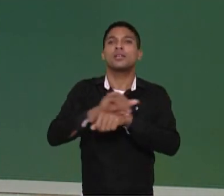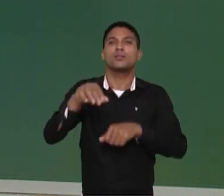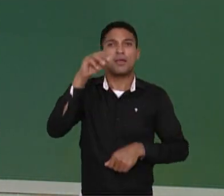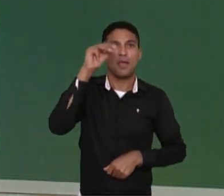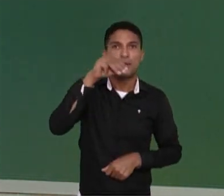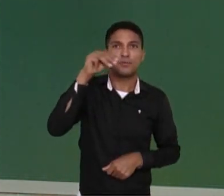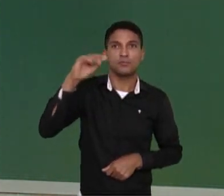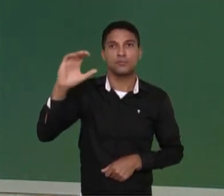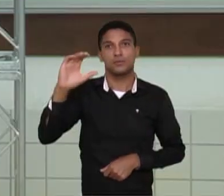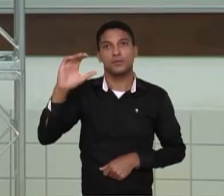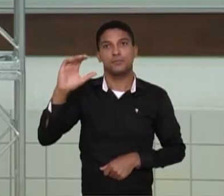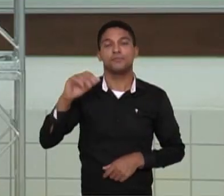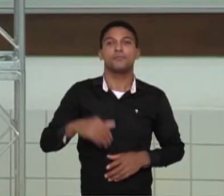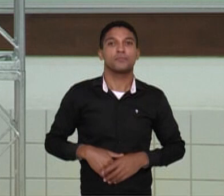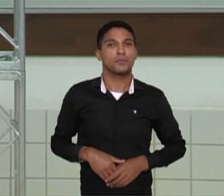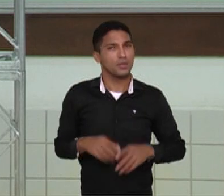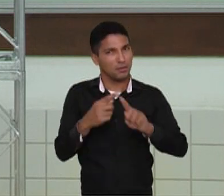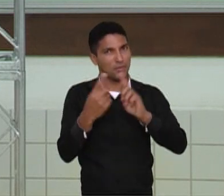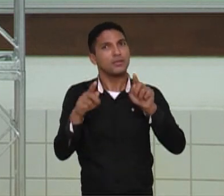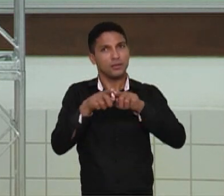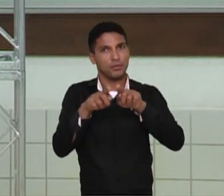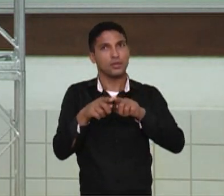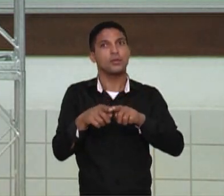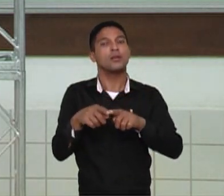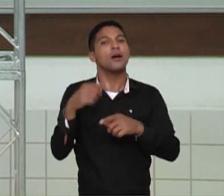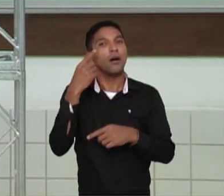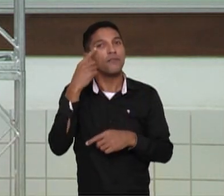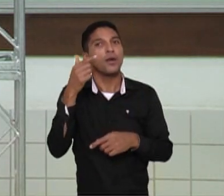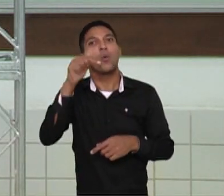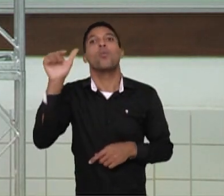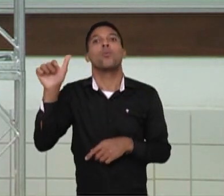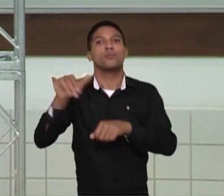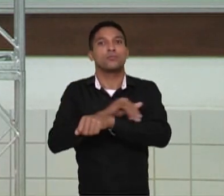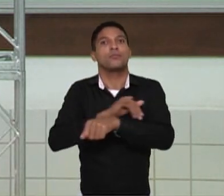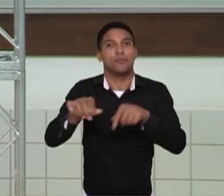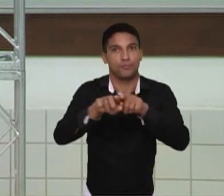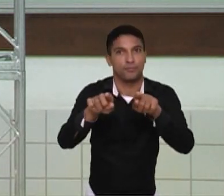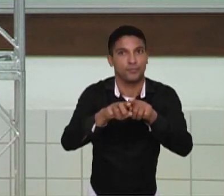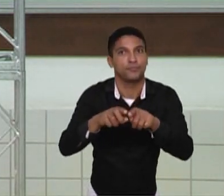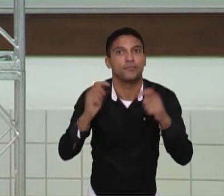ideia para você. Então, pensa assim,